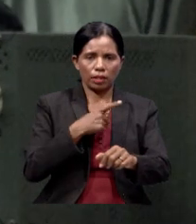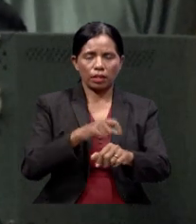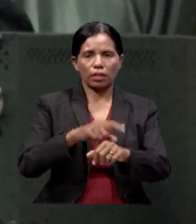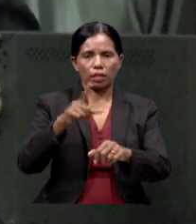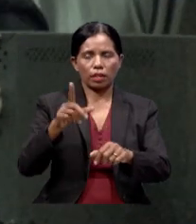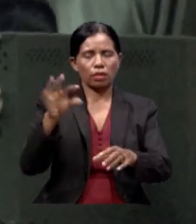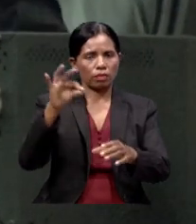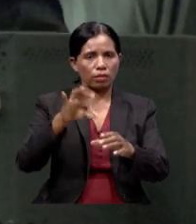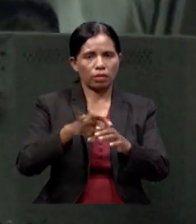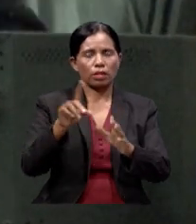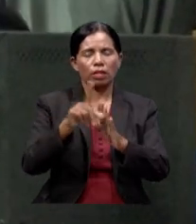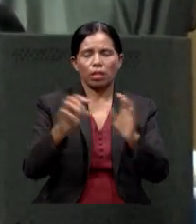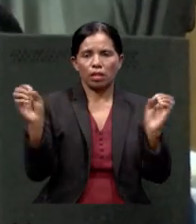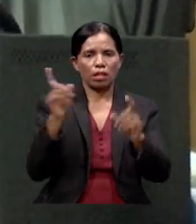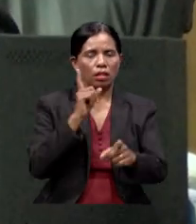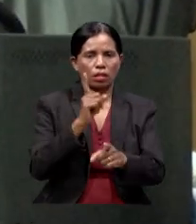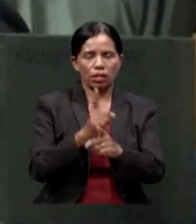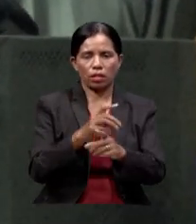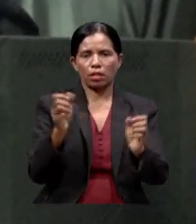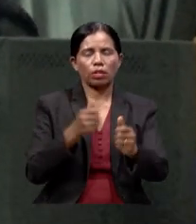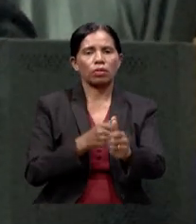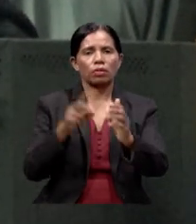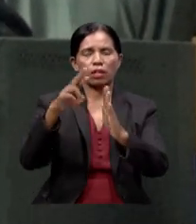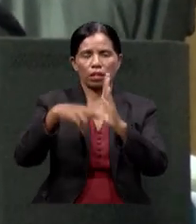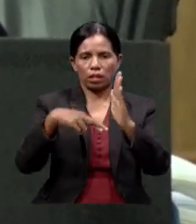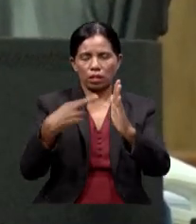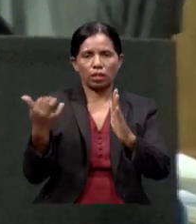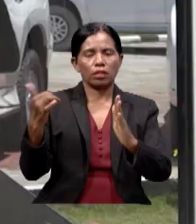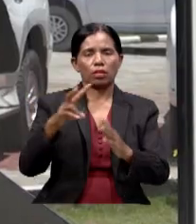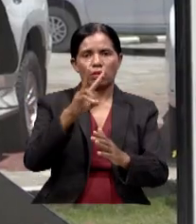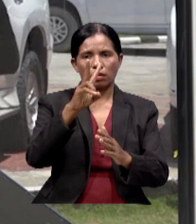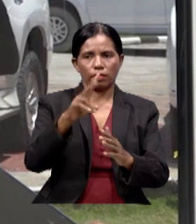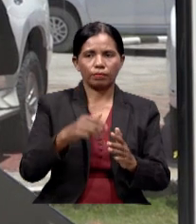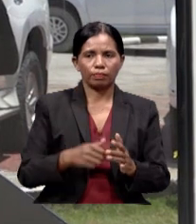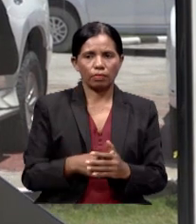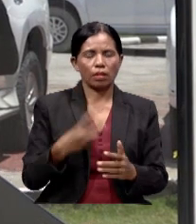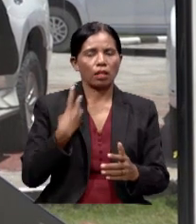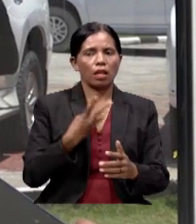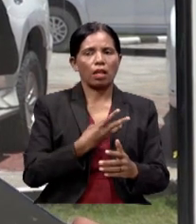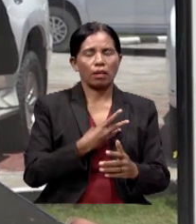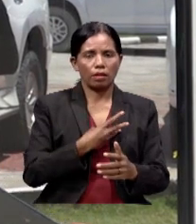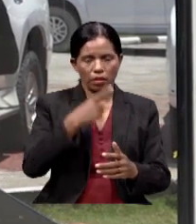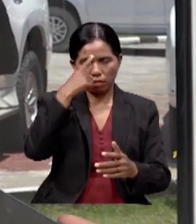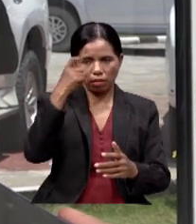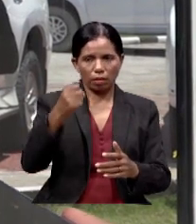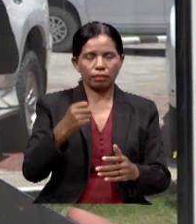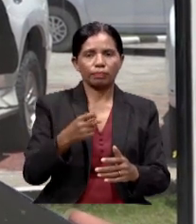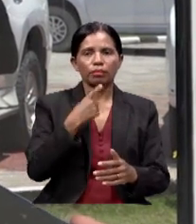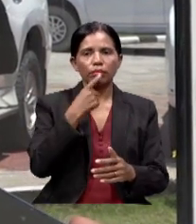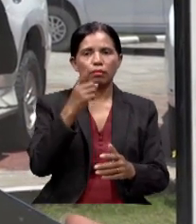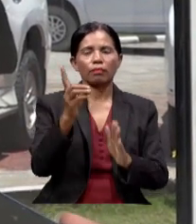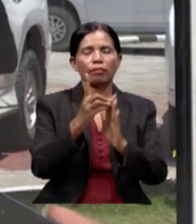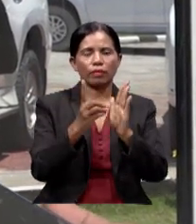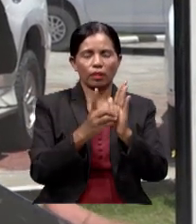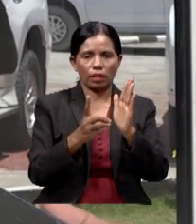da lei refere inválido, não la preenche requisitos dois terços. A minha contestação também considera a declaração